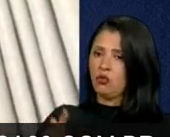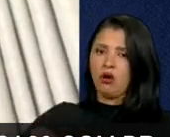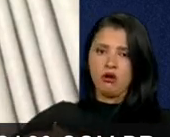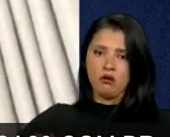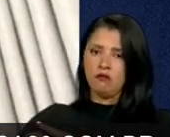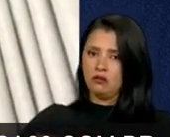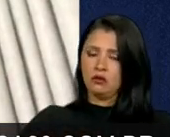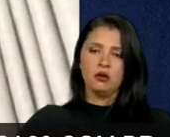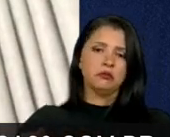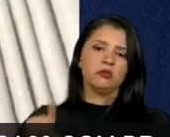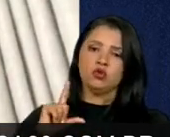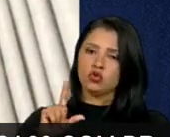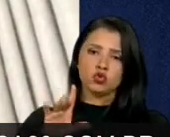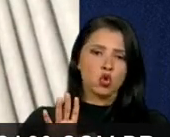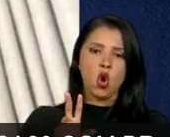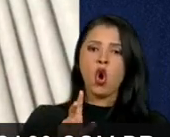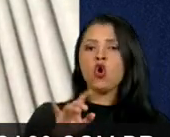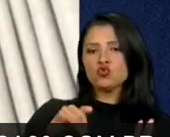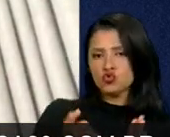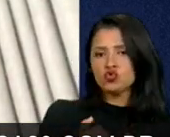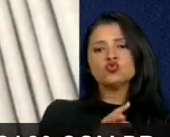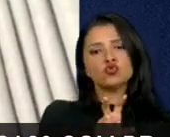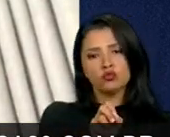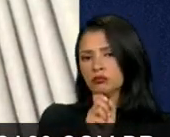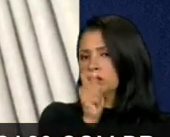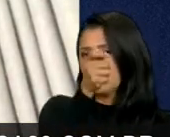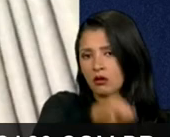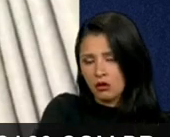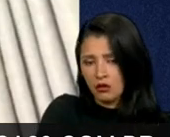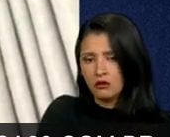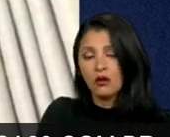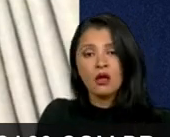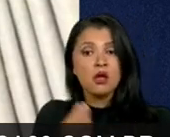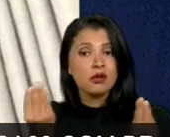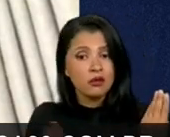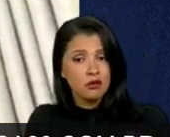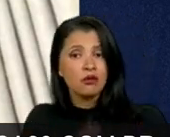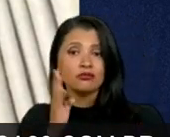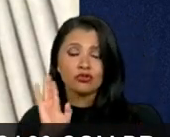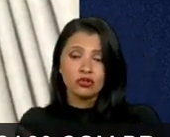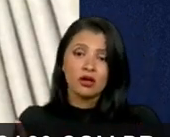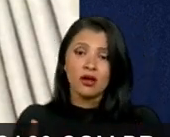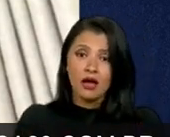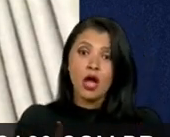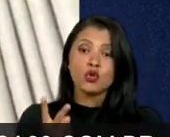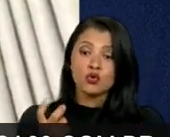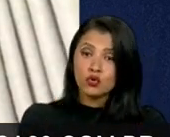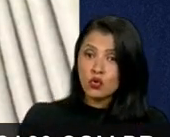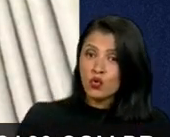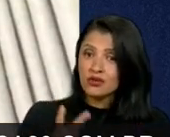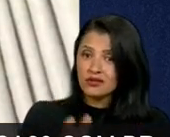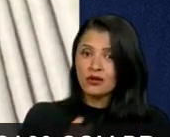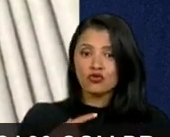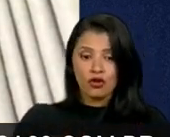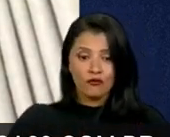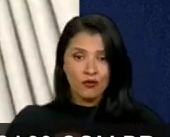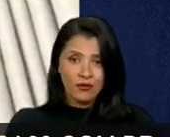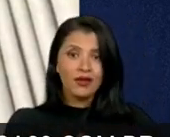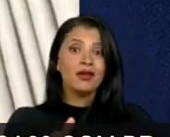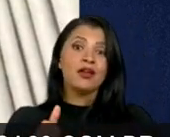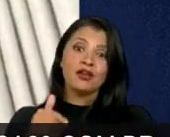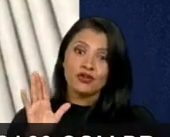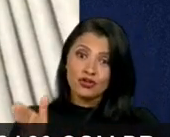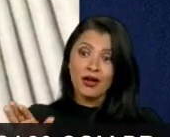A gente só pagava essa parte dos juros mesmo. E como já fizeram 2 anos que eu me formei, já era para mim